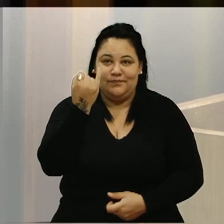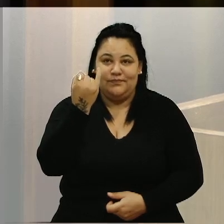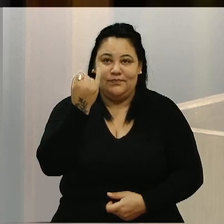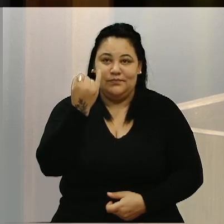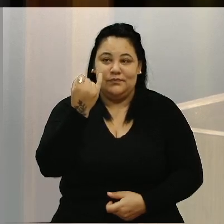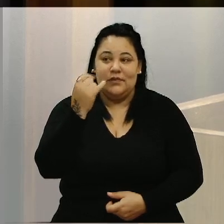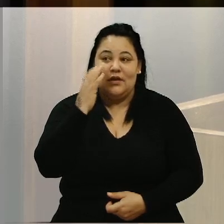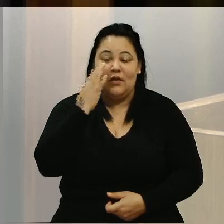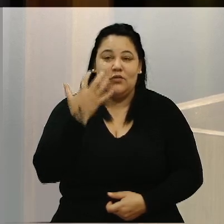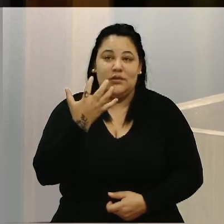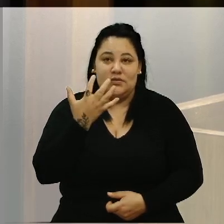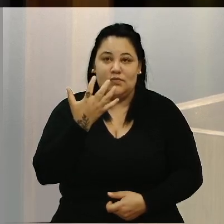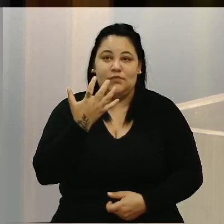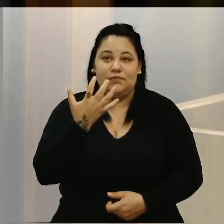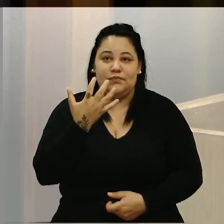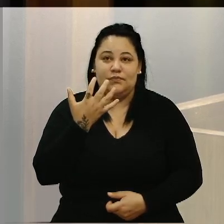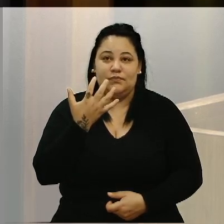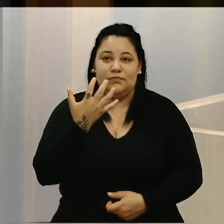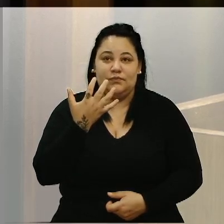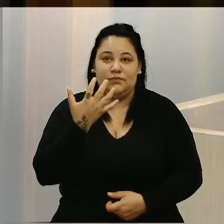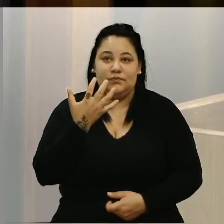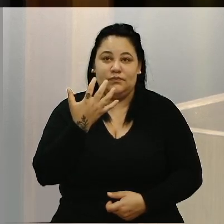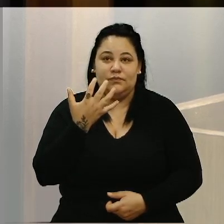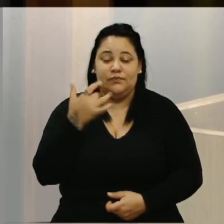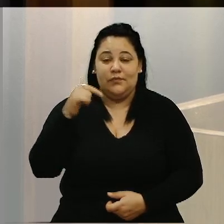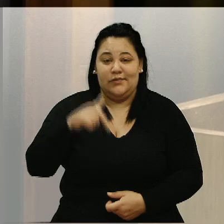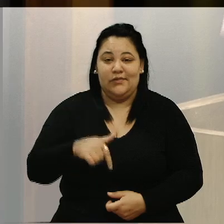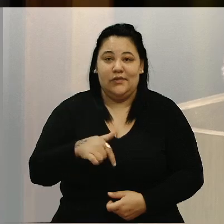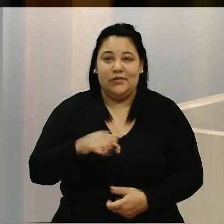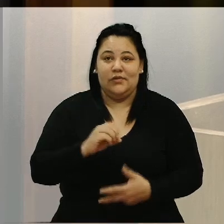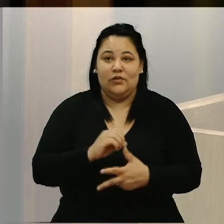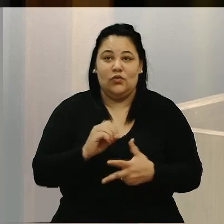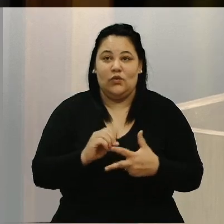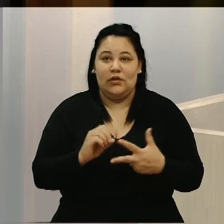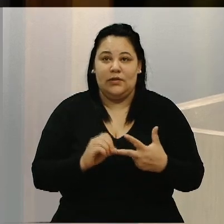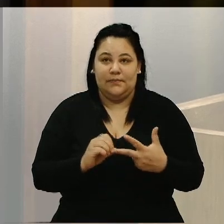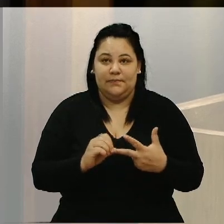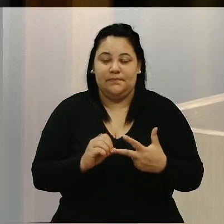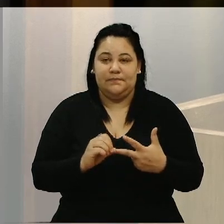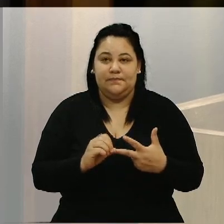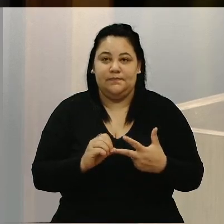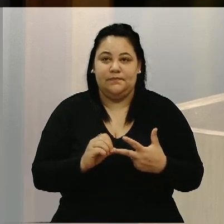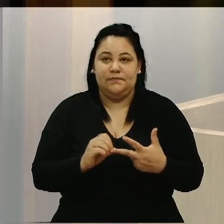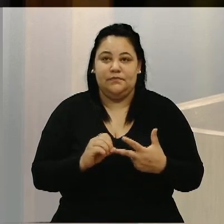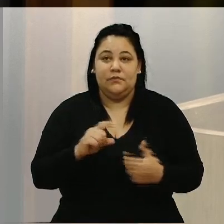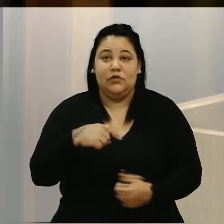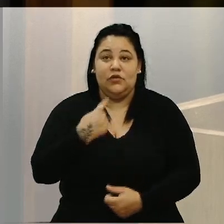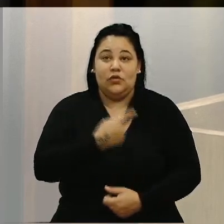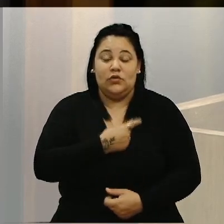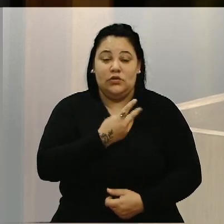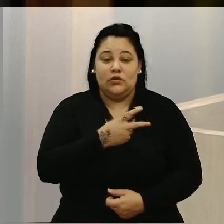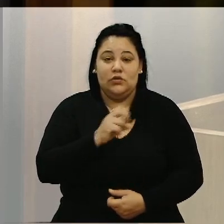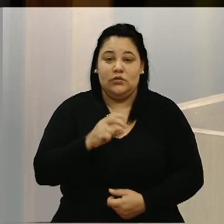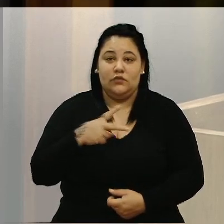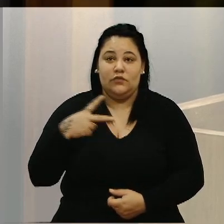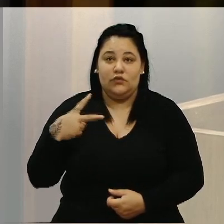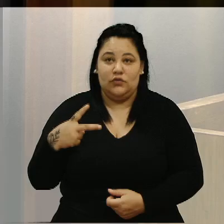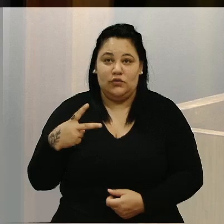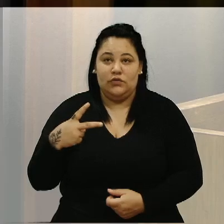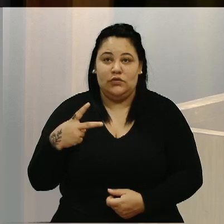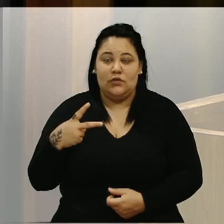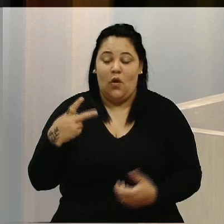que aconteceu nesta edição do Enem. A gente, em 2022, comparado